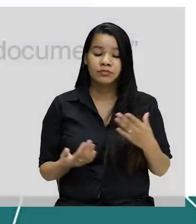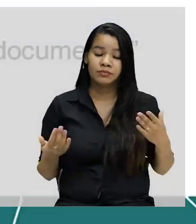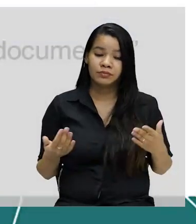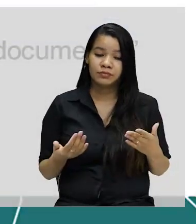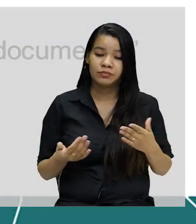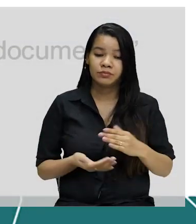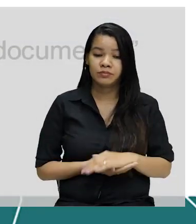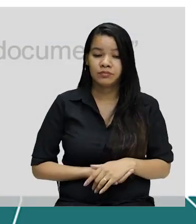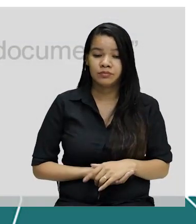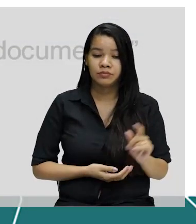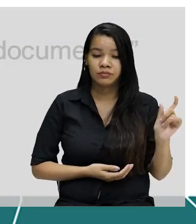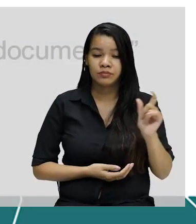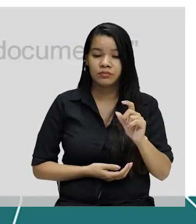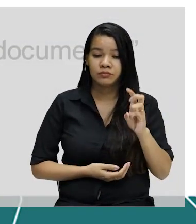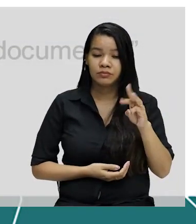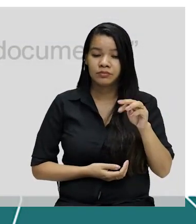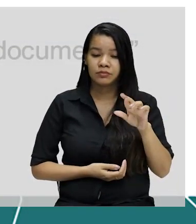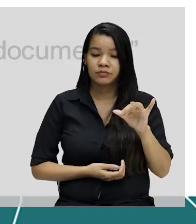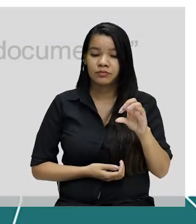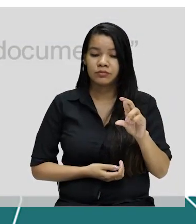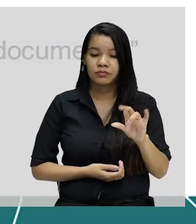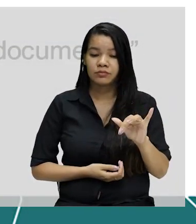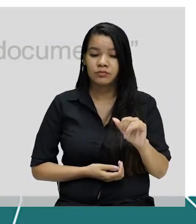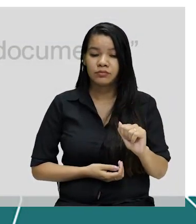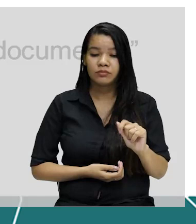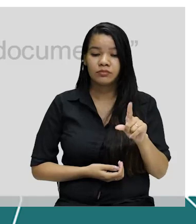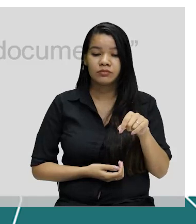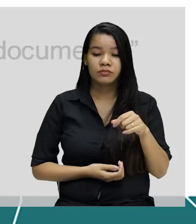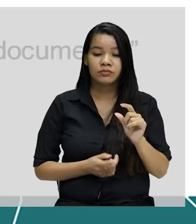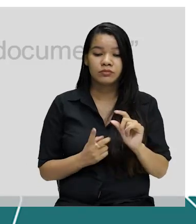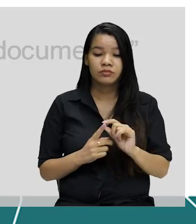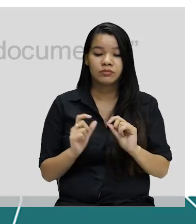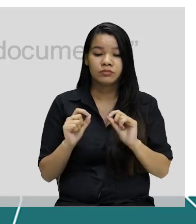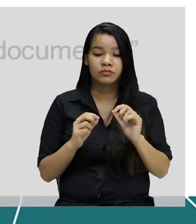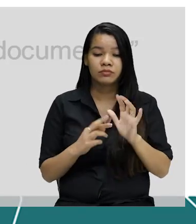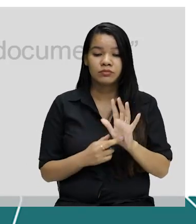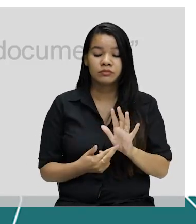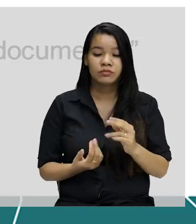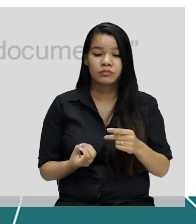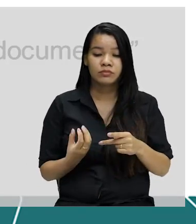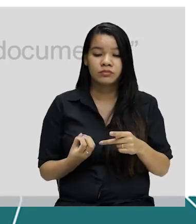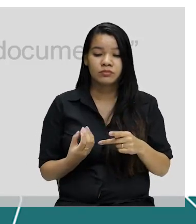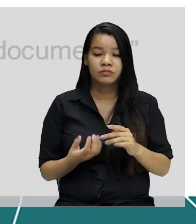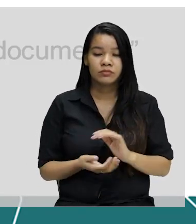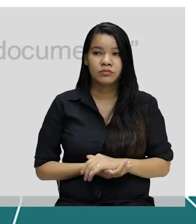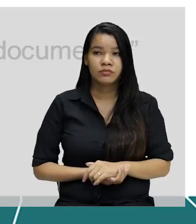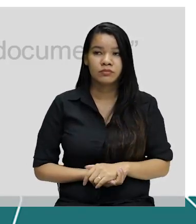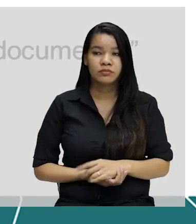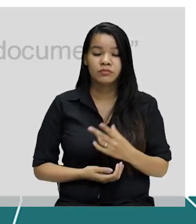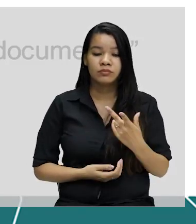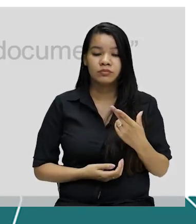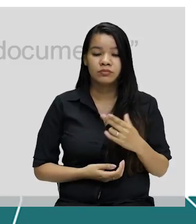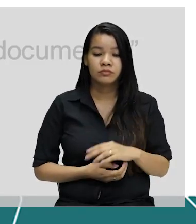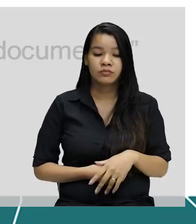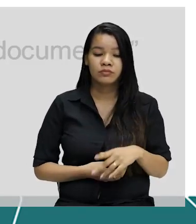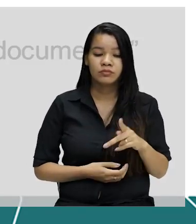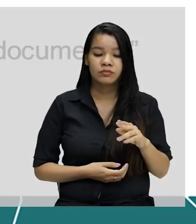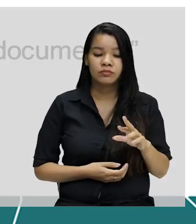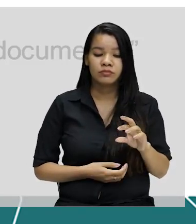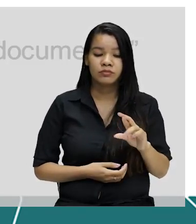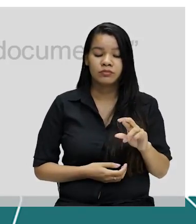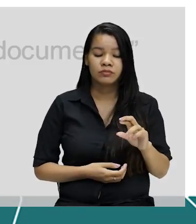Agora, a palavra maioria, ela é uma palavra que representa o plural, assim como o pessoal,